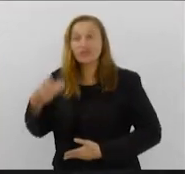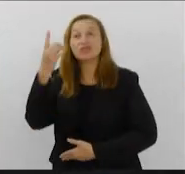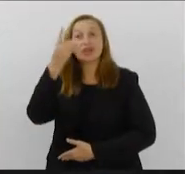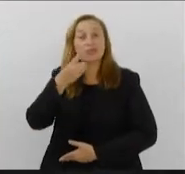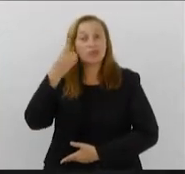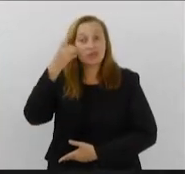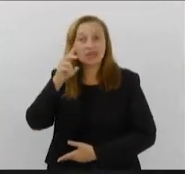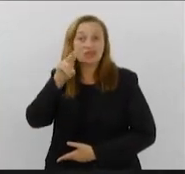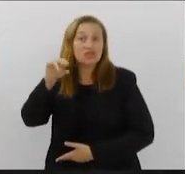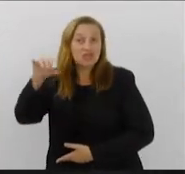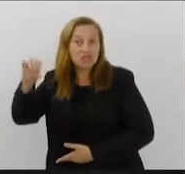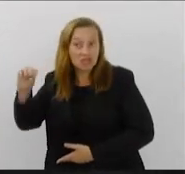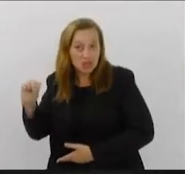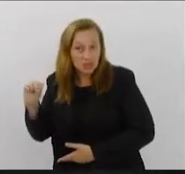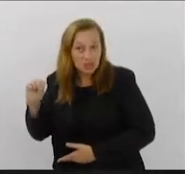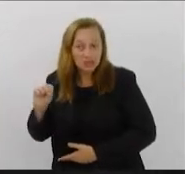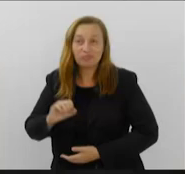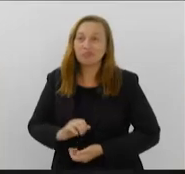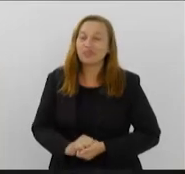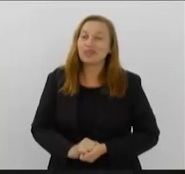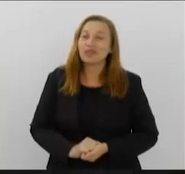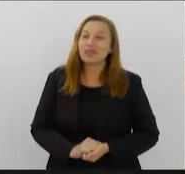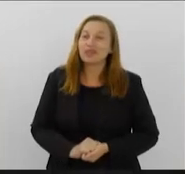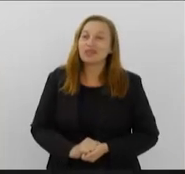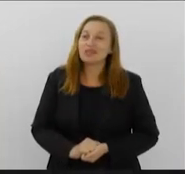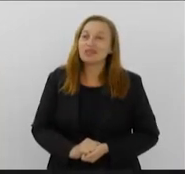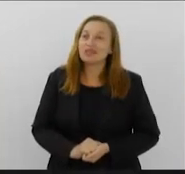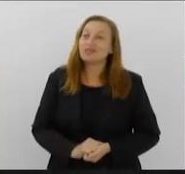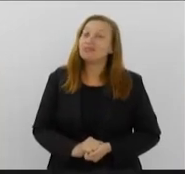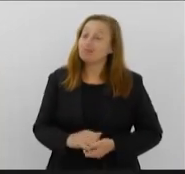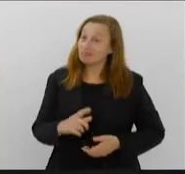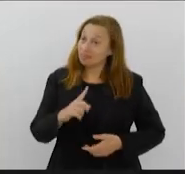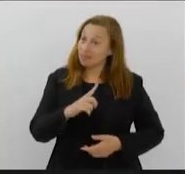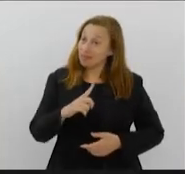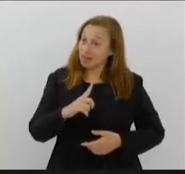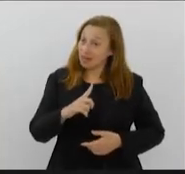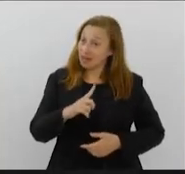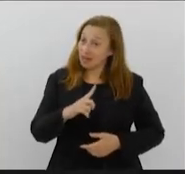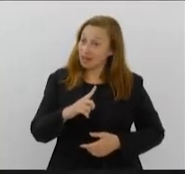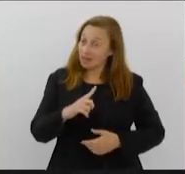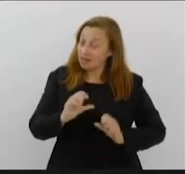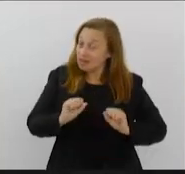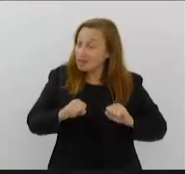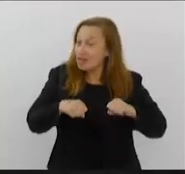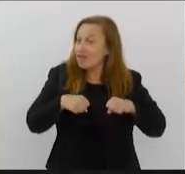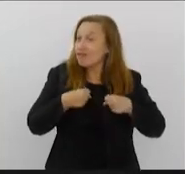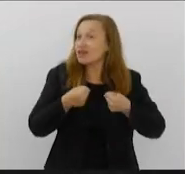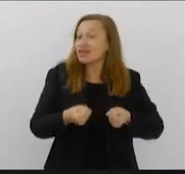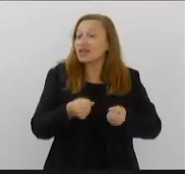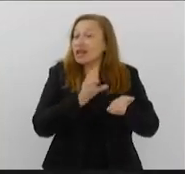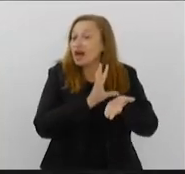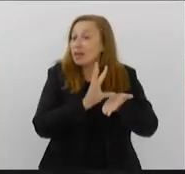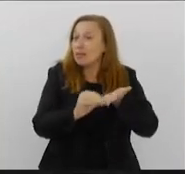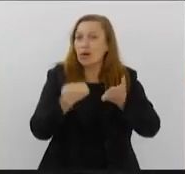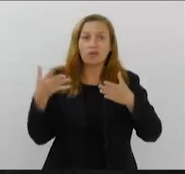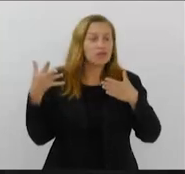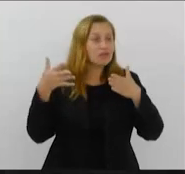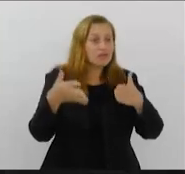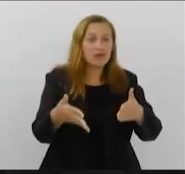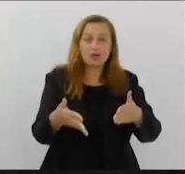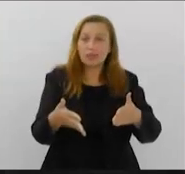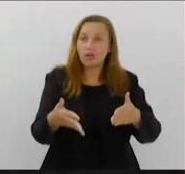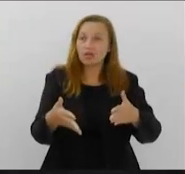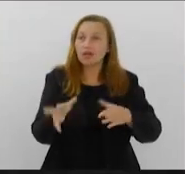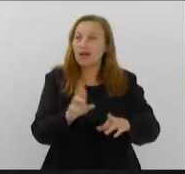deputado Vinícius Cozzolino, que tem se destacado no sentido da defesa das pautas diretamente